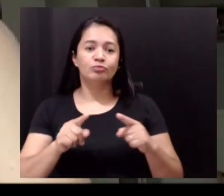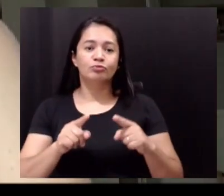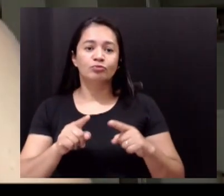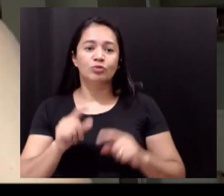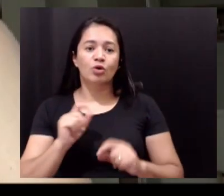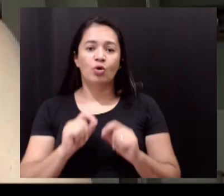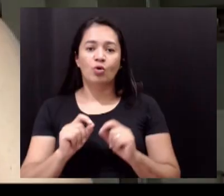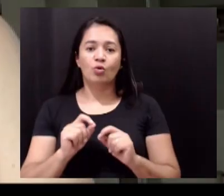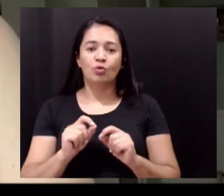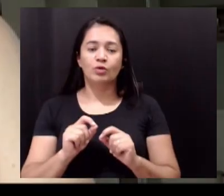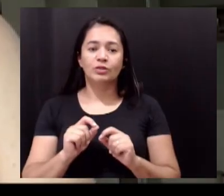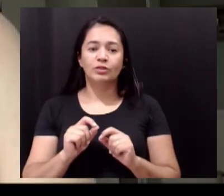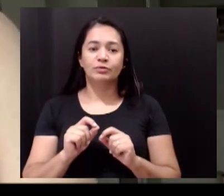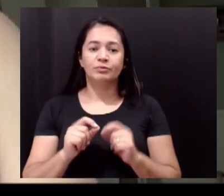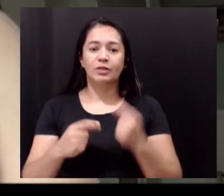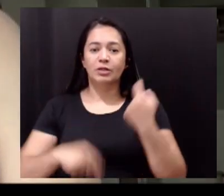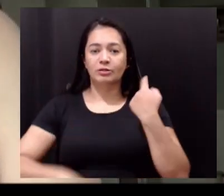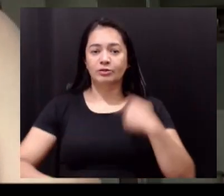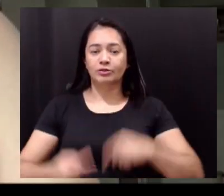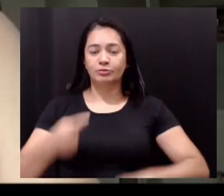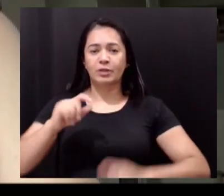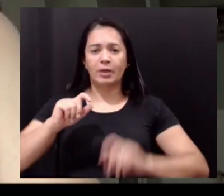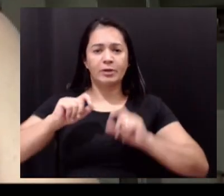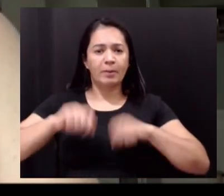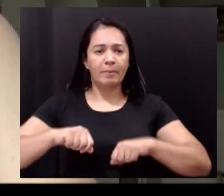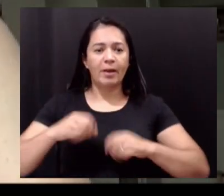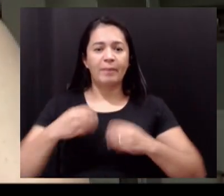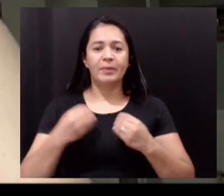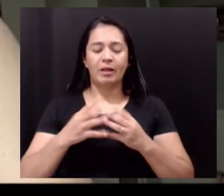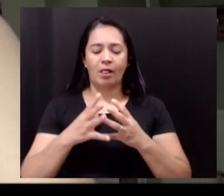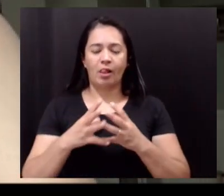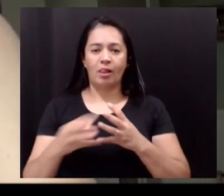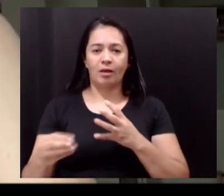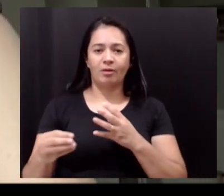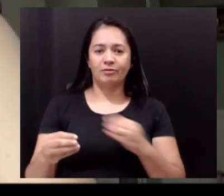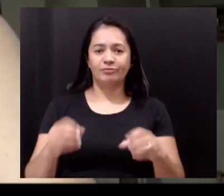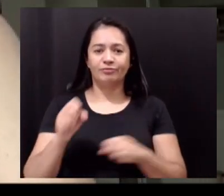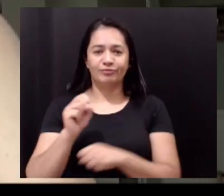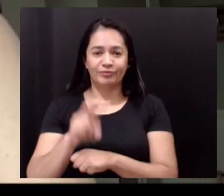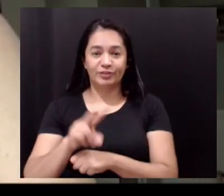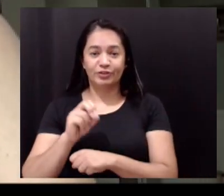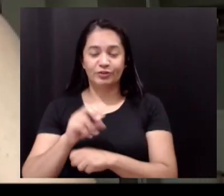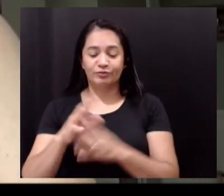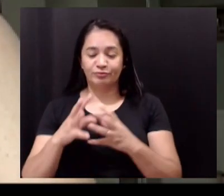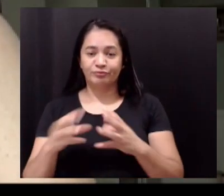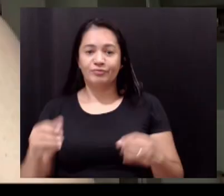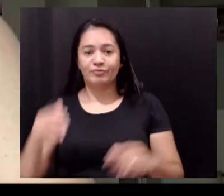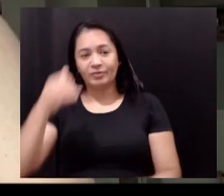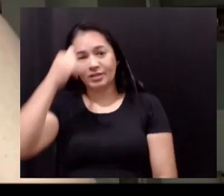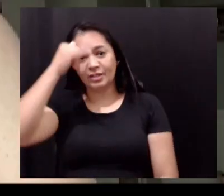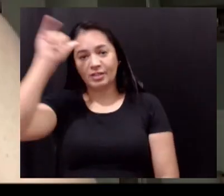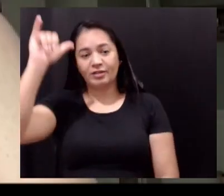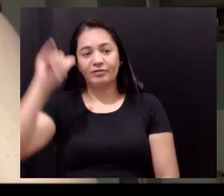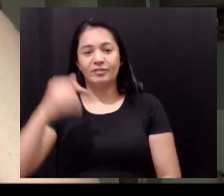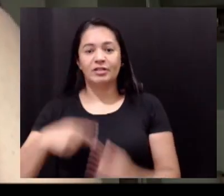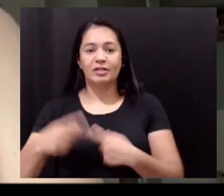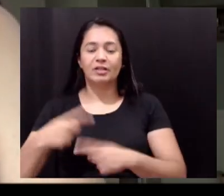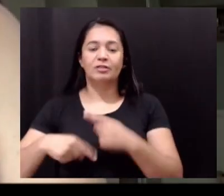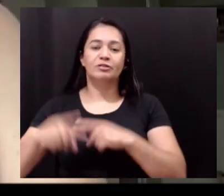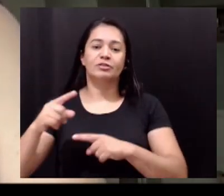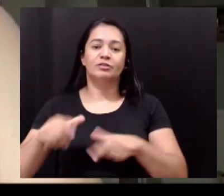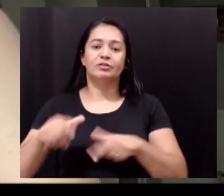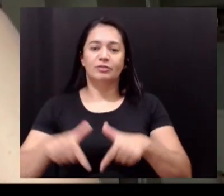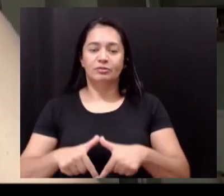imunidade competente para eliminar o vírus e evitar que se desenvolva lesões no colo de útero e,